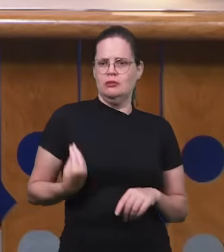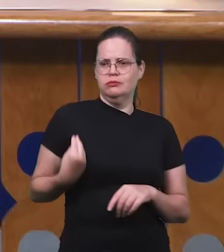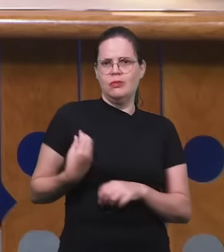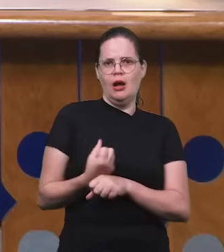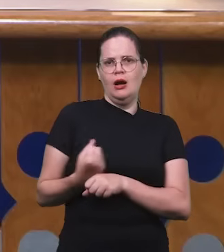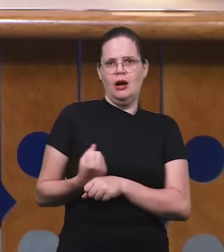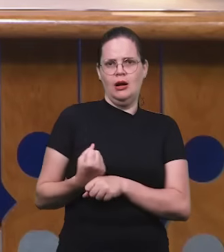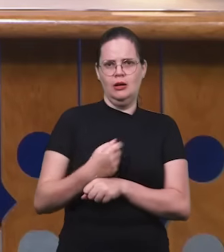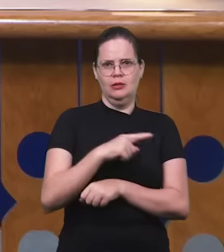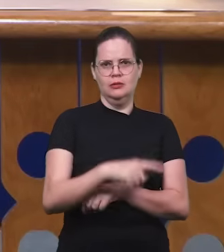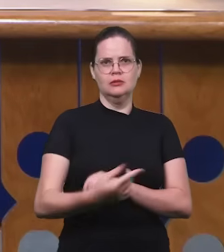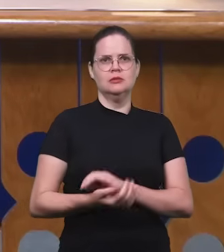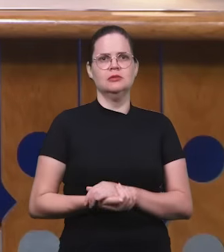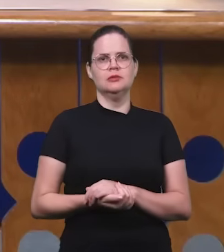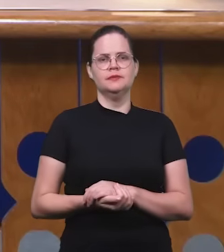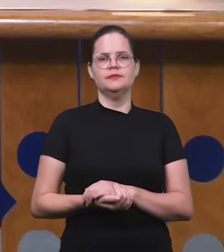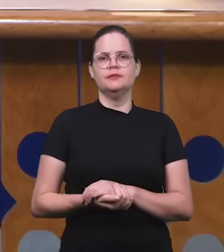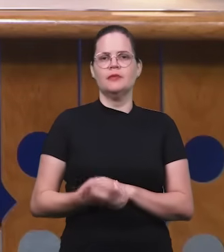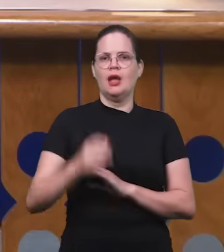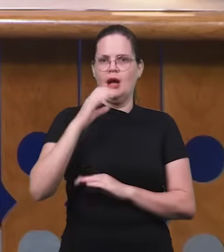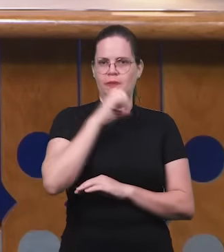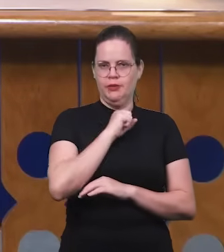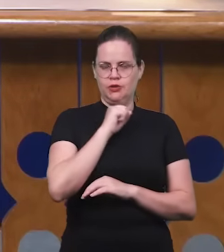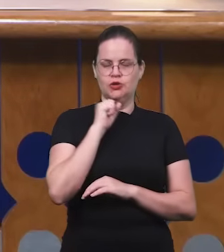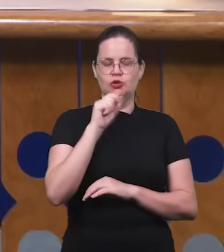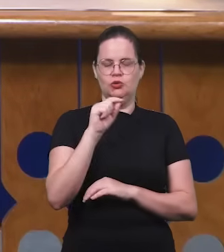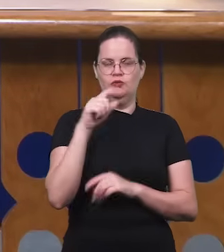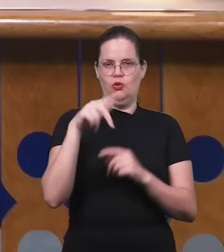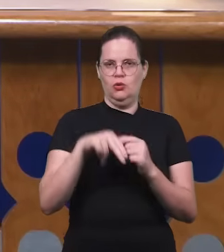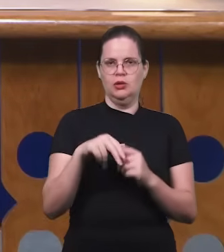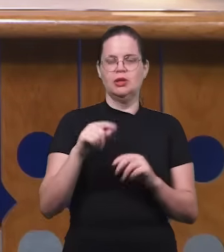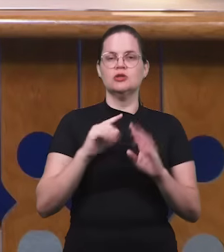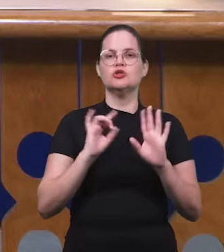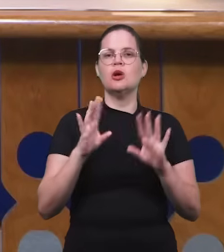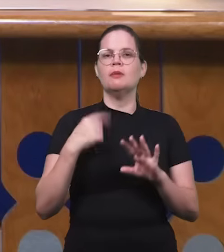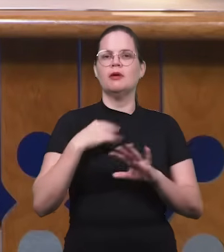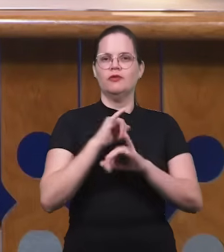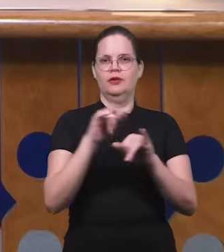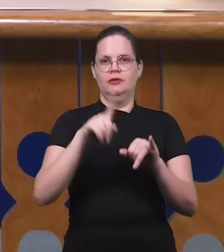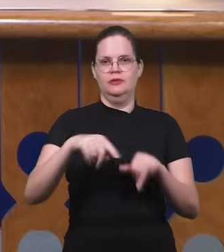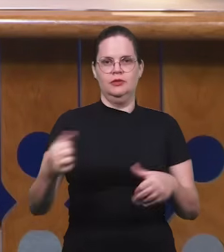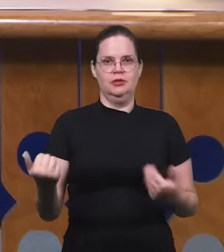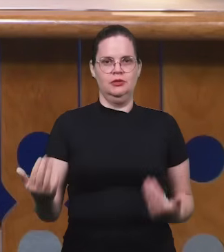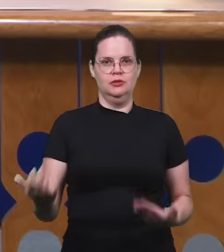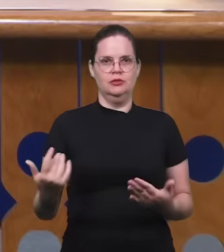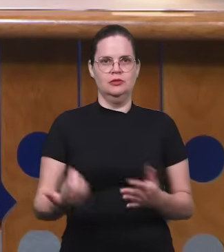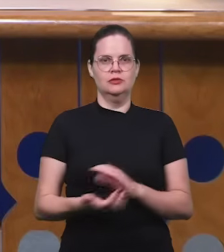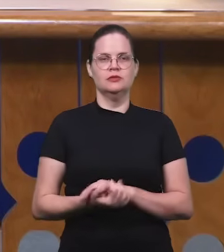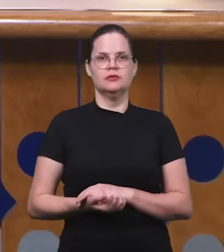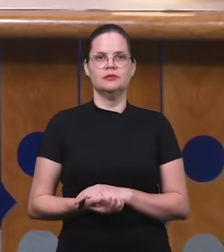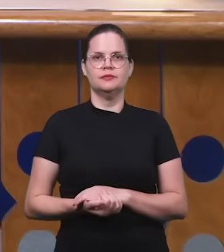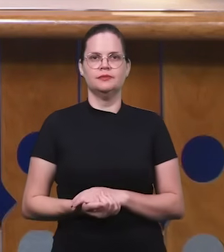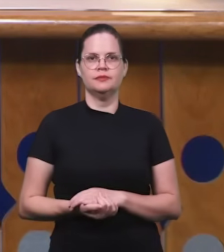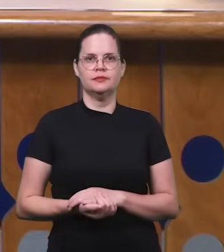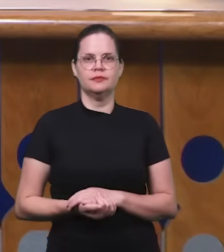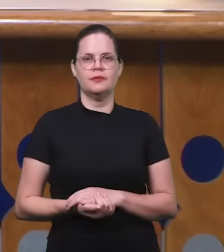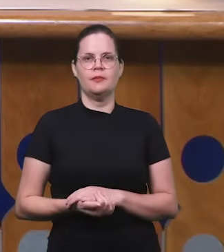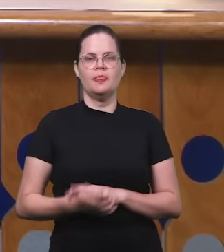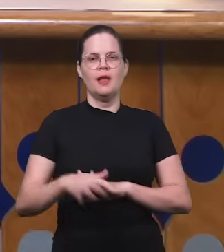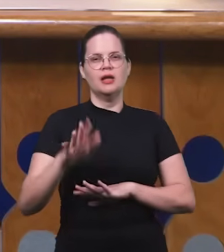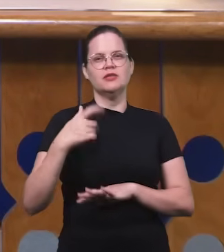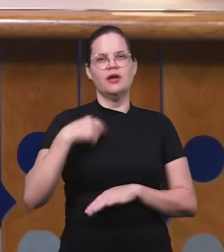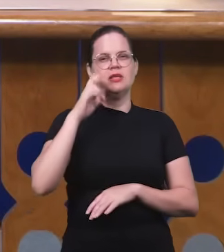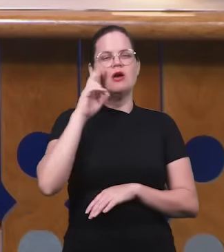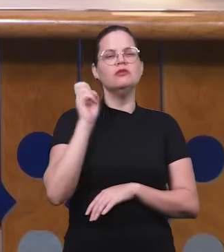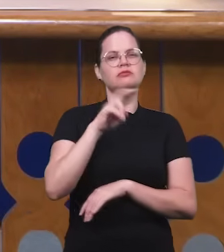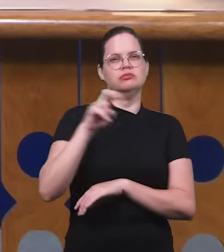quero me estender muito aqui, mas vou parar aqui só um pouquinho para dizer aos jovens o seguinte: muitas vezes, eu tenho visto isso ao longo